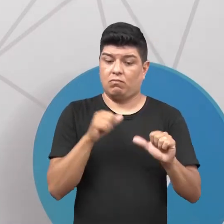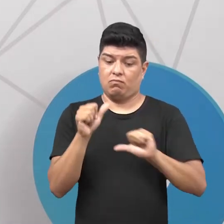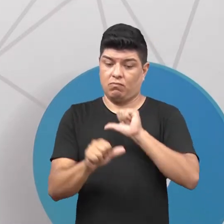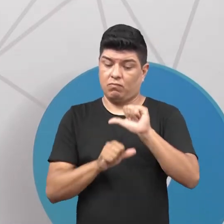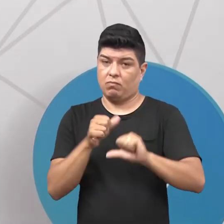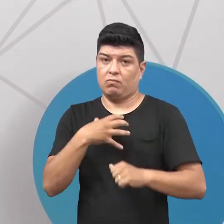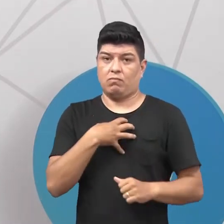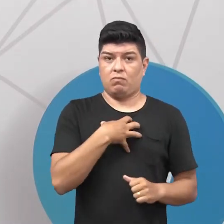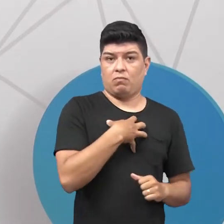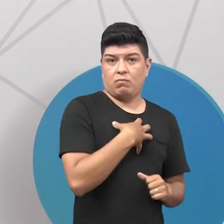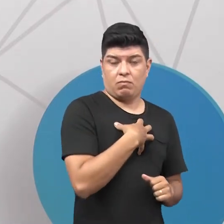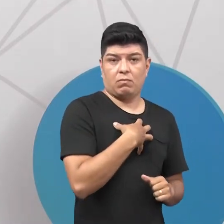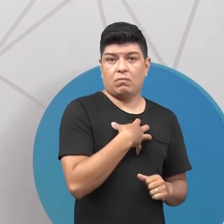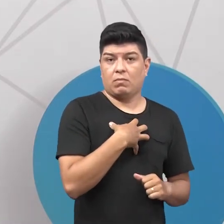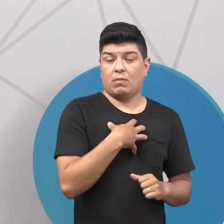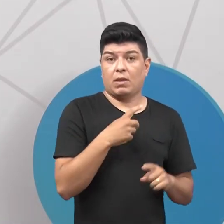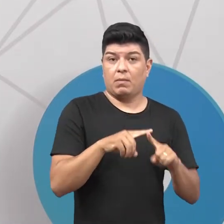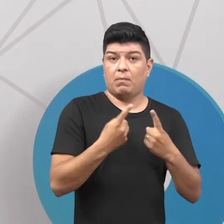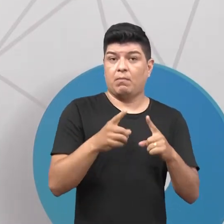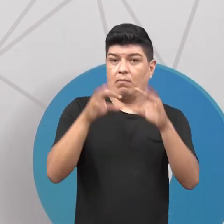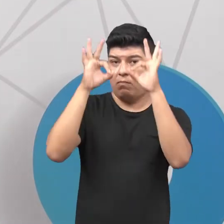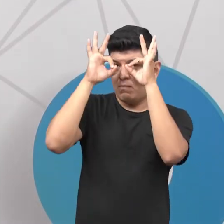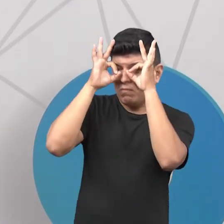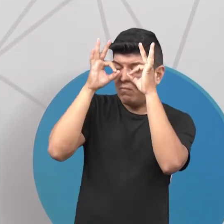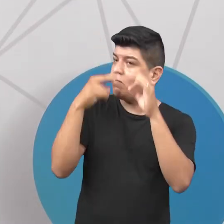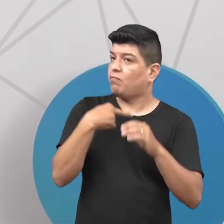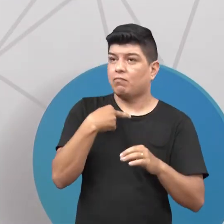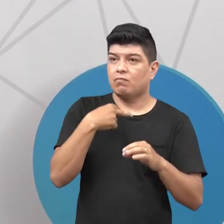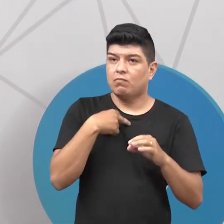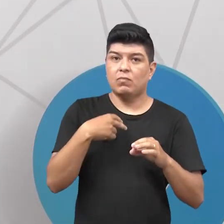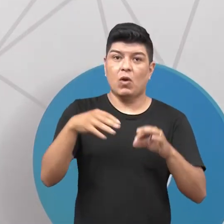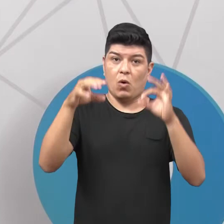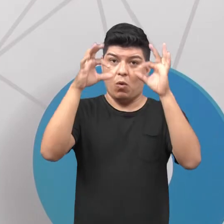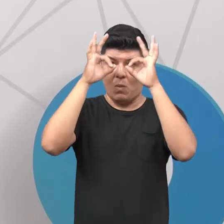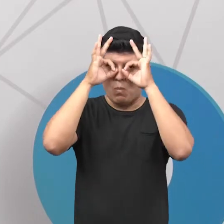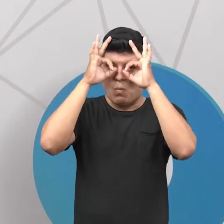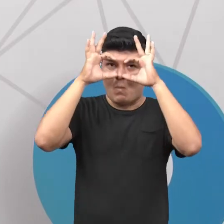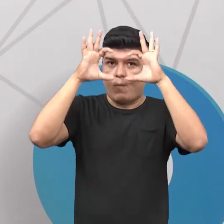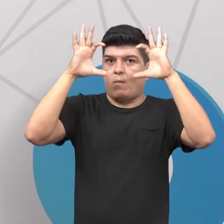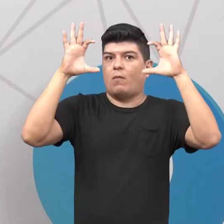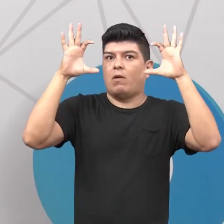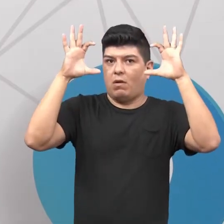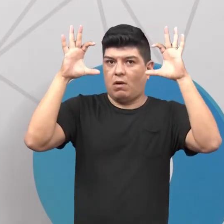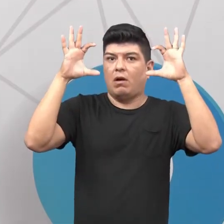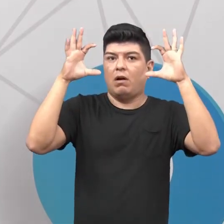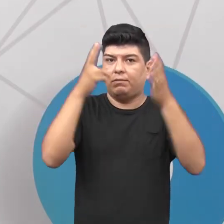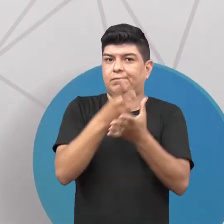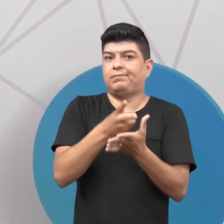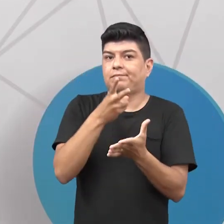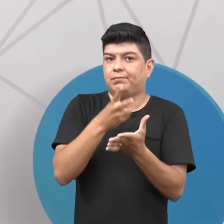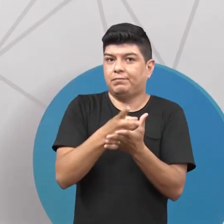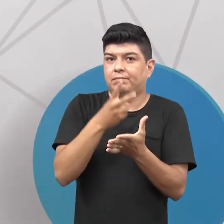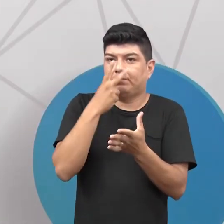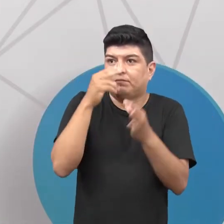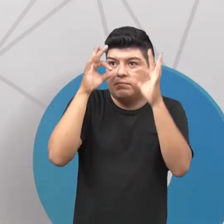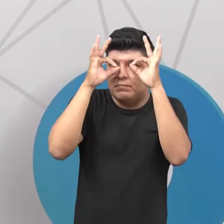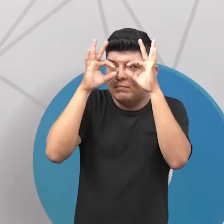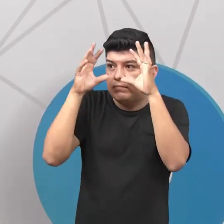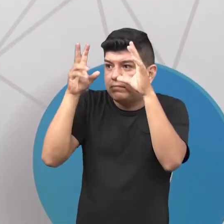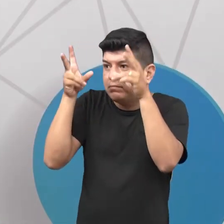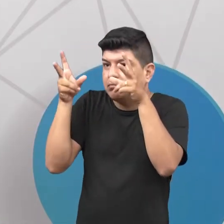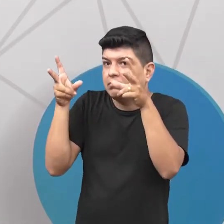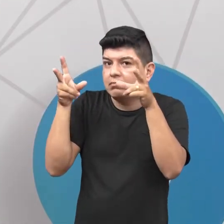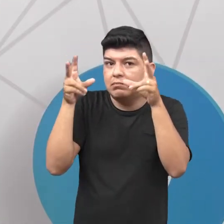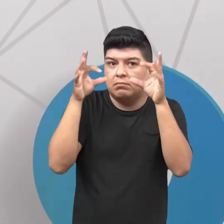A coruja não precisa fazer isso. Ela também tem um olho sempre arregalado, como quem está prestando atenção